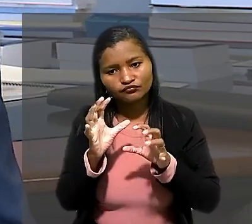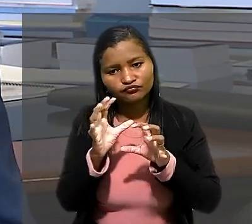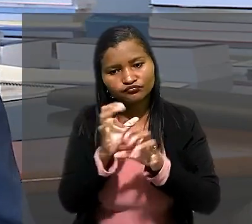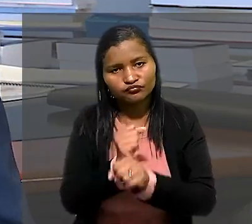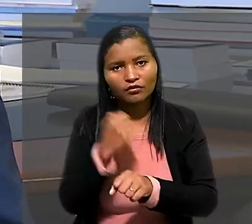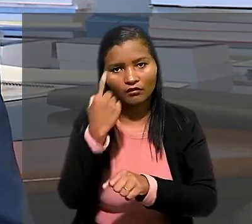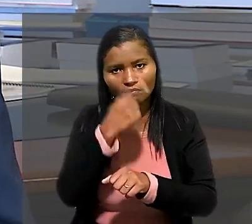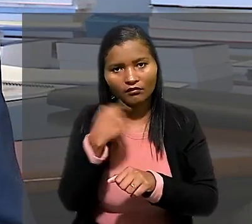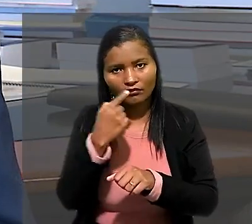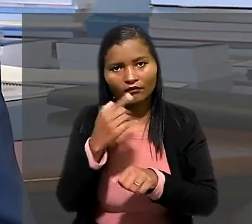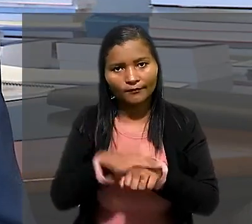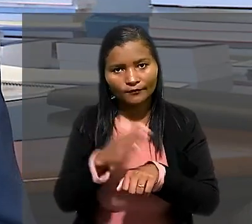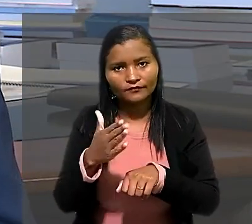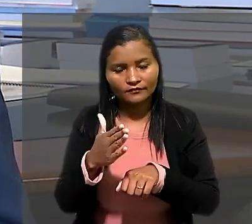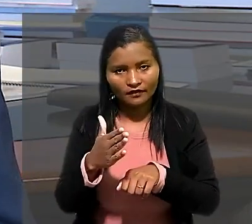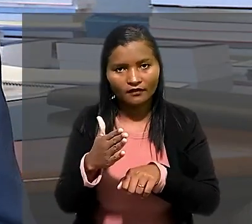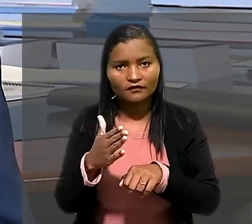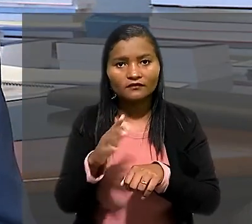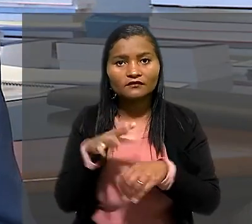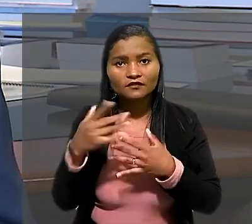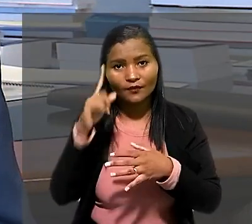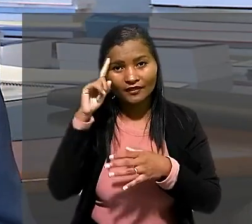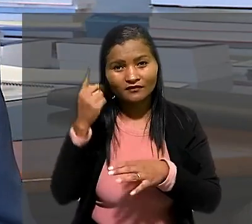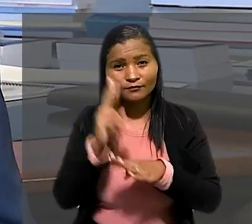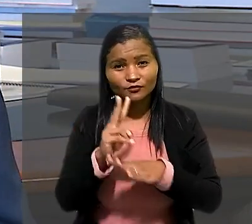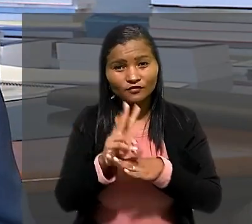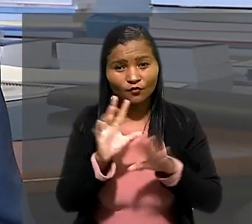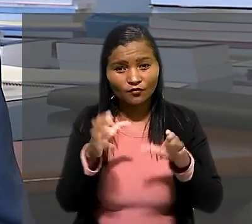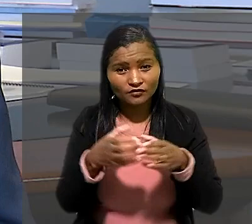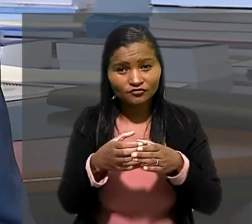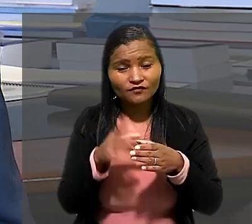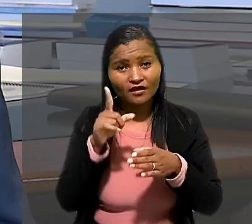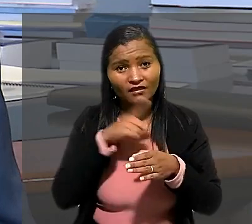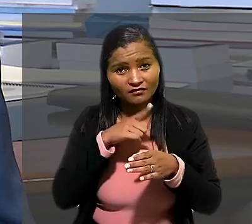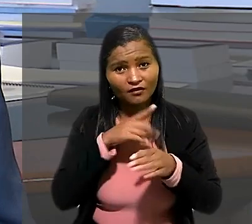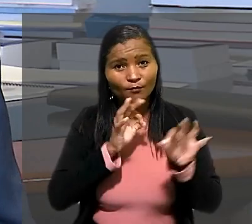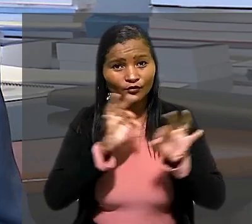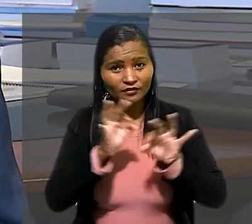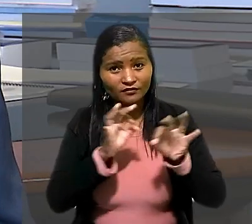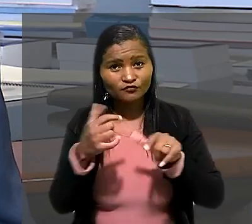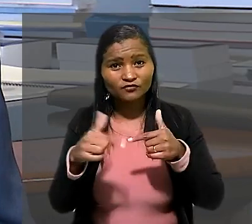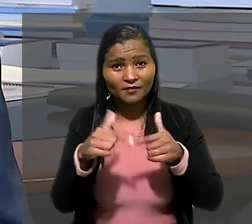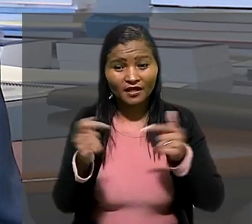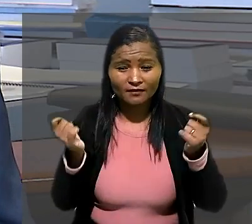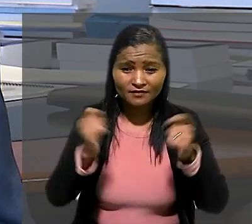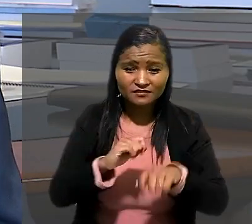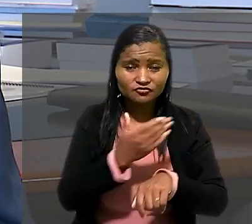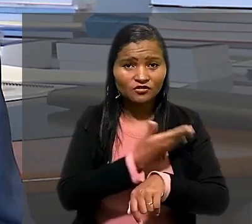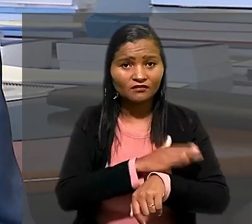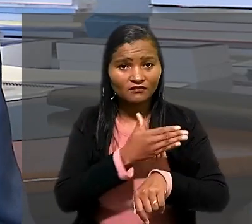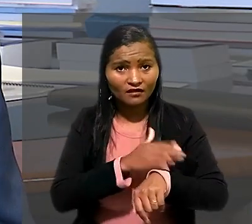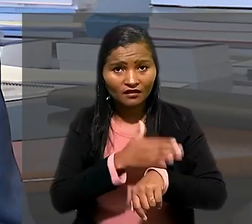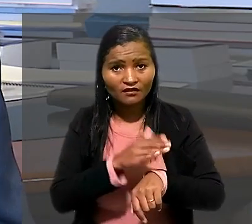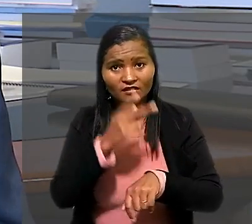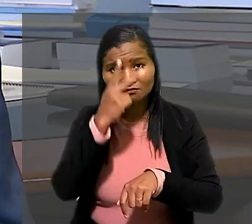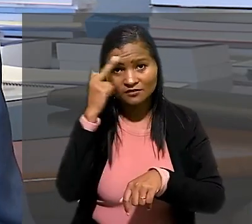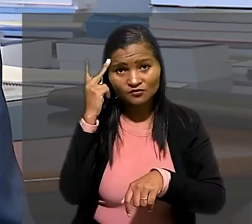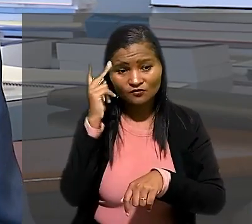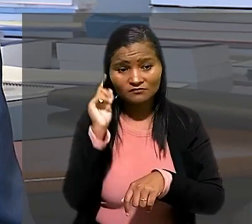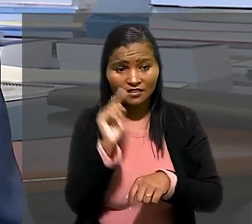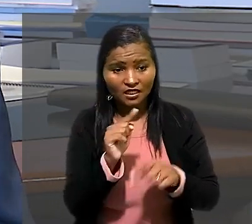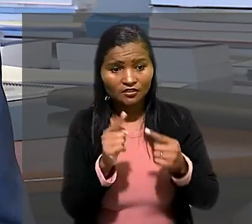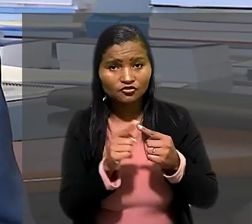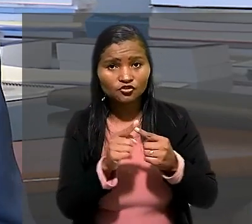evitar sobrejornada. Então, a ideia de uma proteção coletiva é uma ideia de ter uma organização do trabalho que capacite, que treine